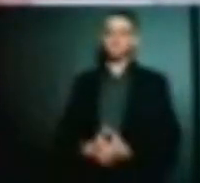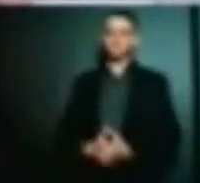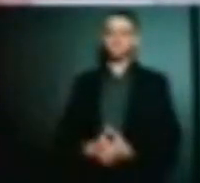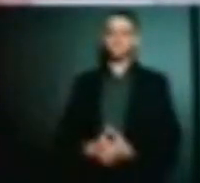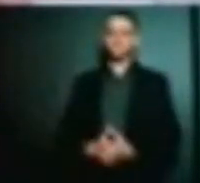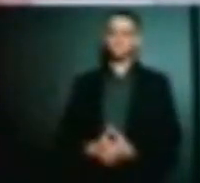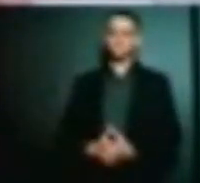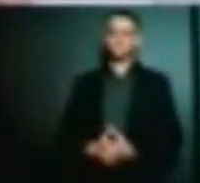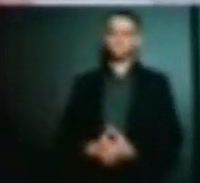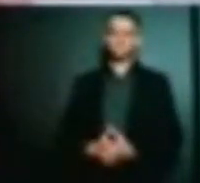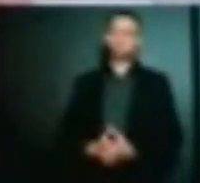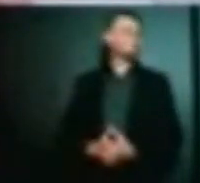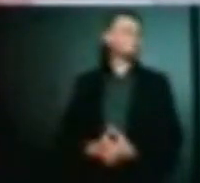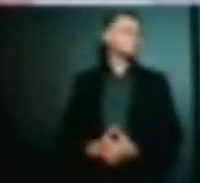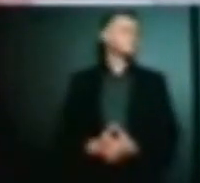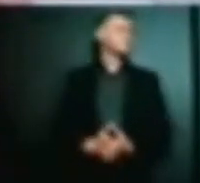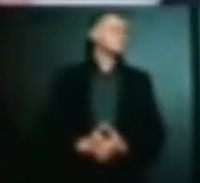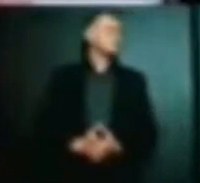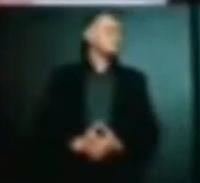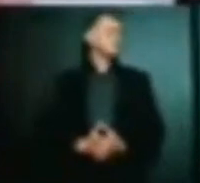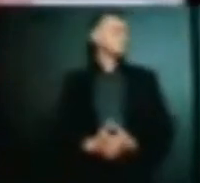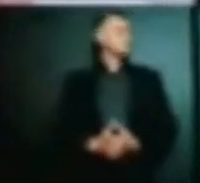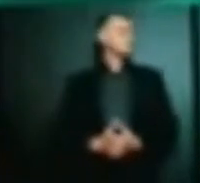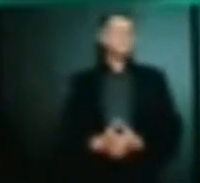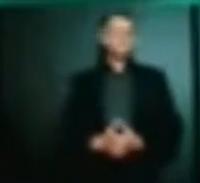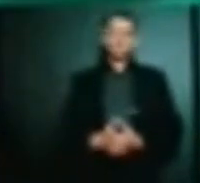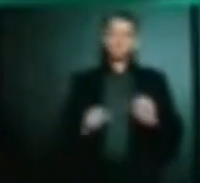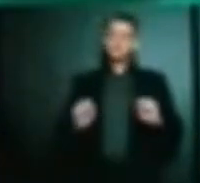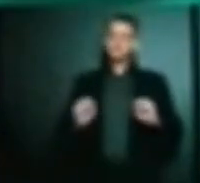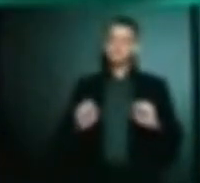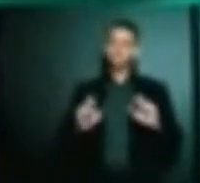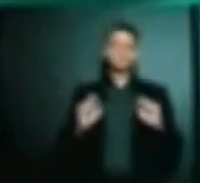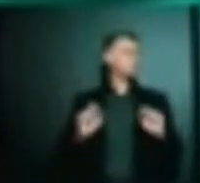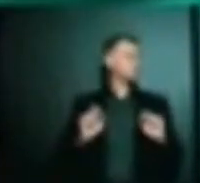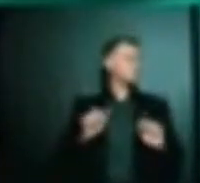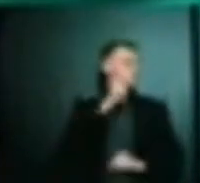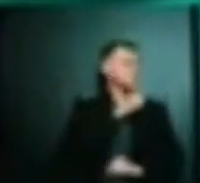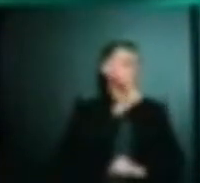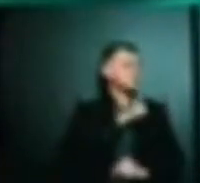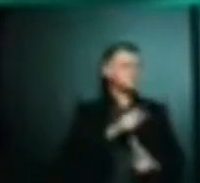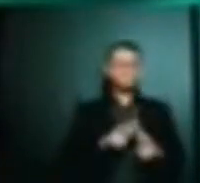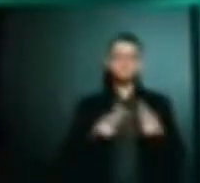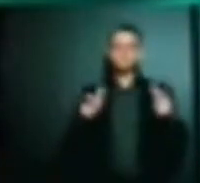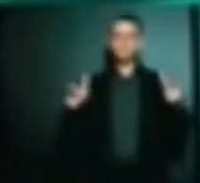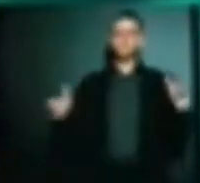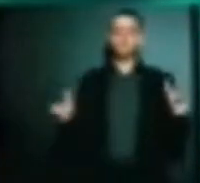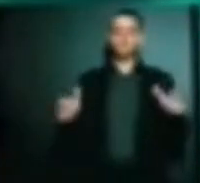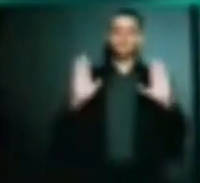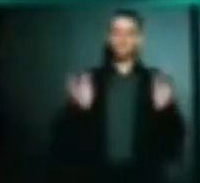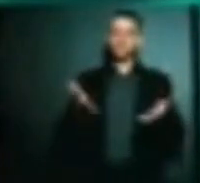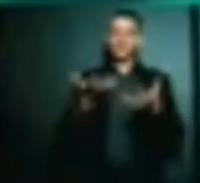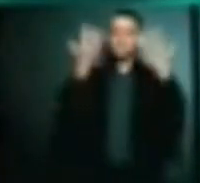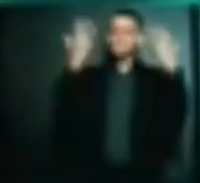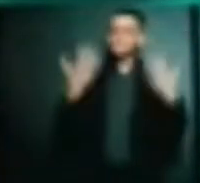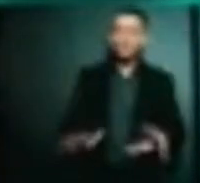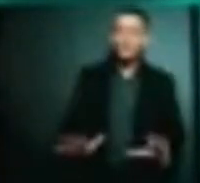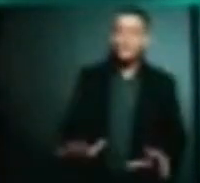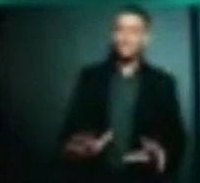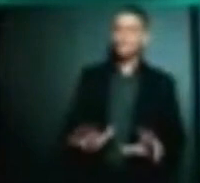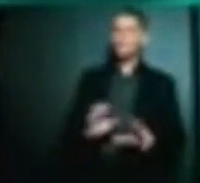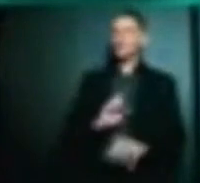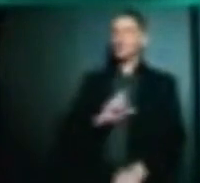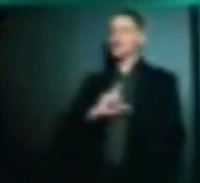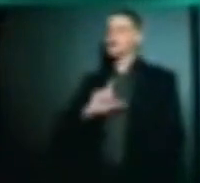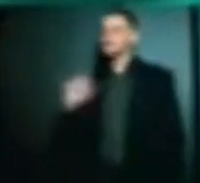obrigada, que talvez as mulheres, a maior parte das mulheres, não queira sair